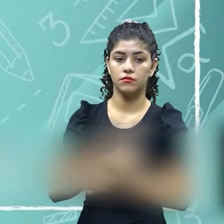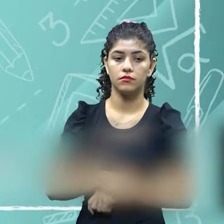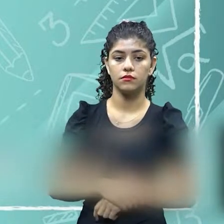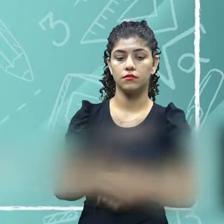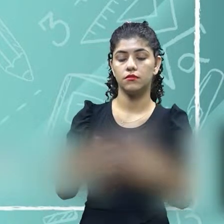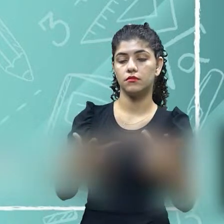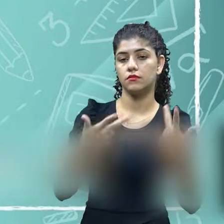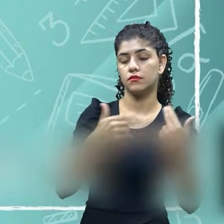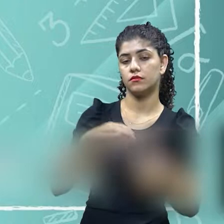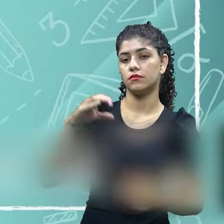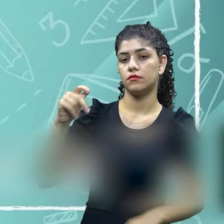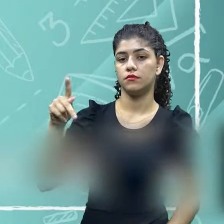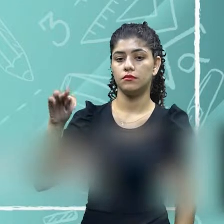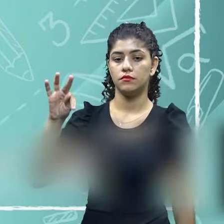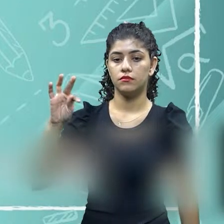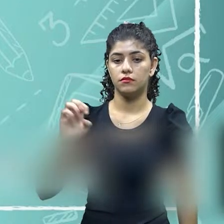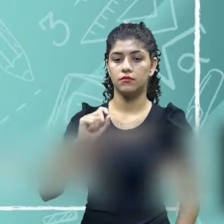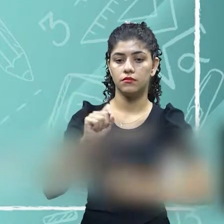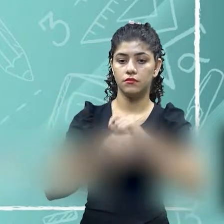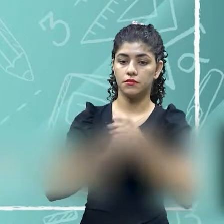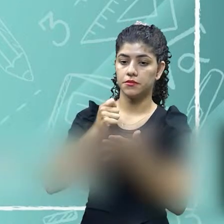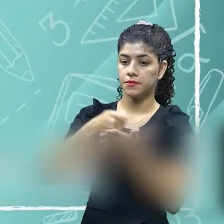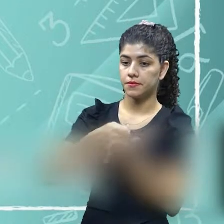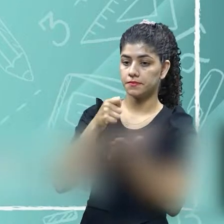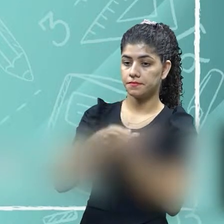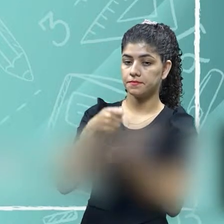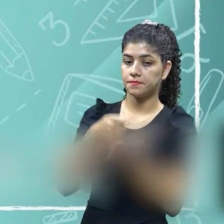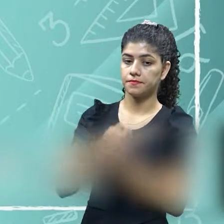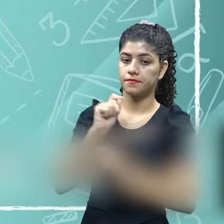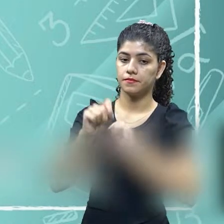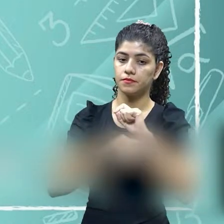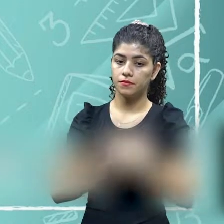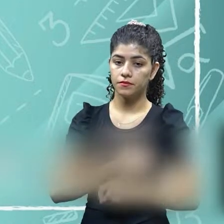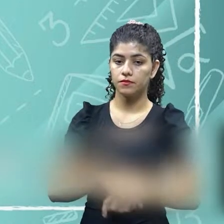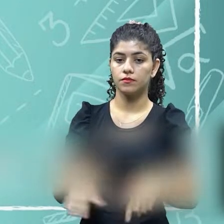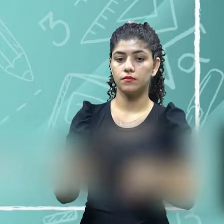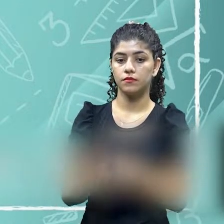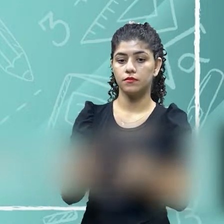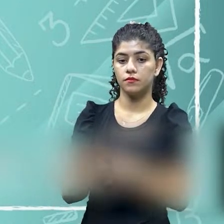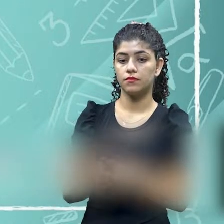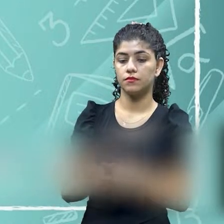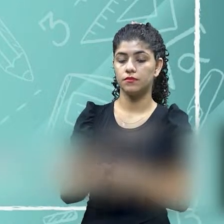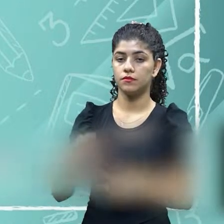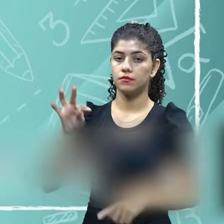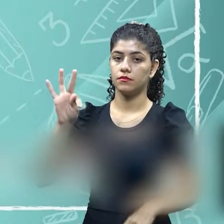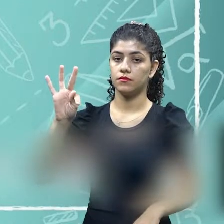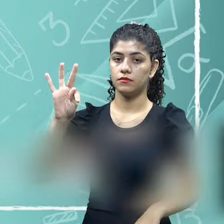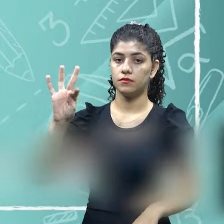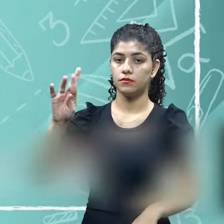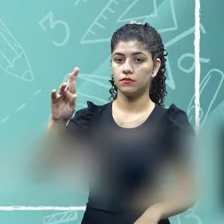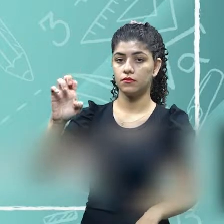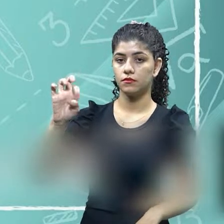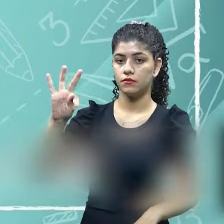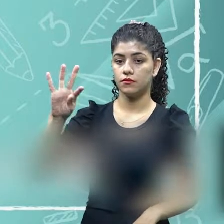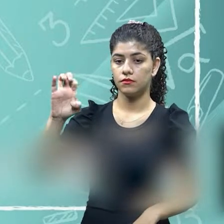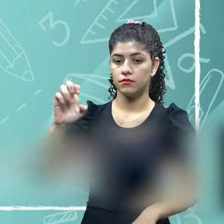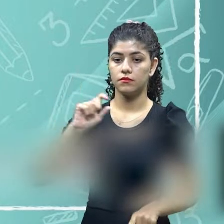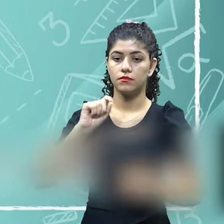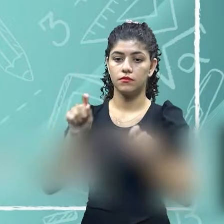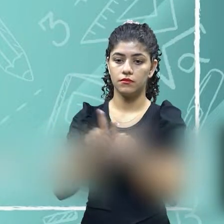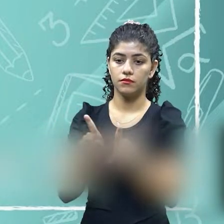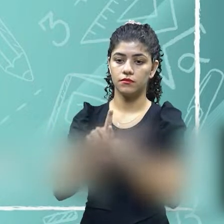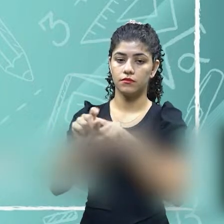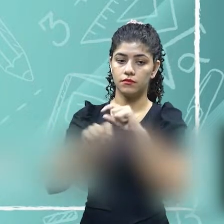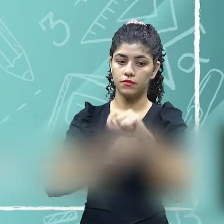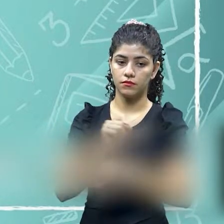O exportador, além de pagar as despesas do embarque da mercadoria e o frete até o local de destino, ele também arca com